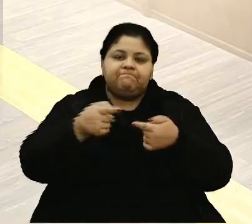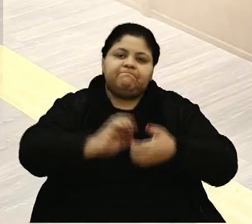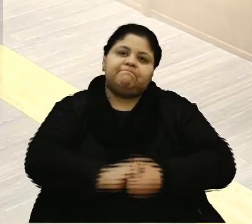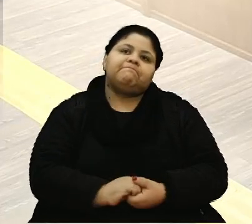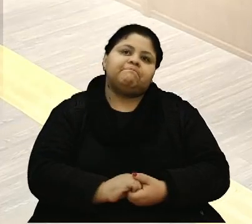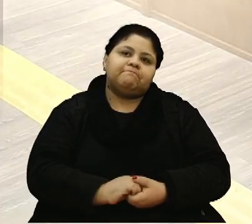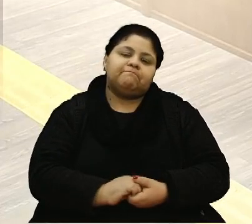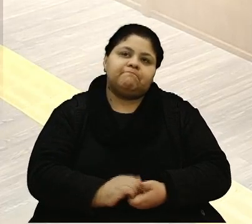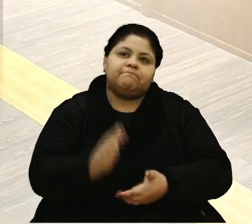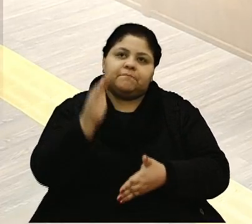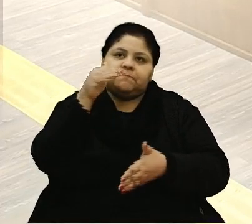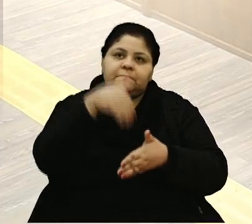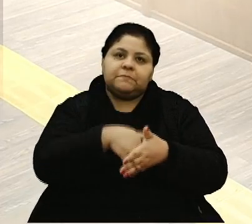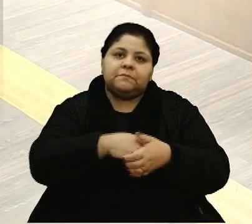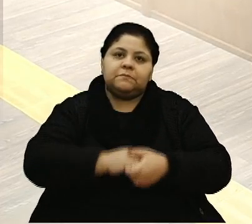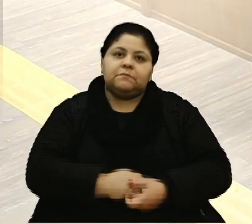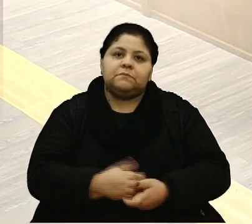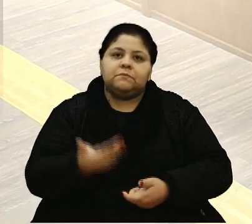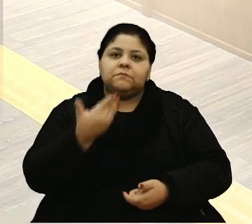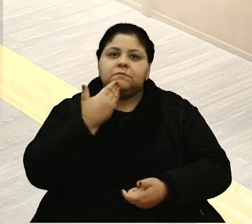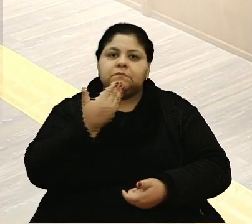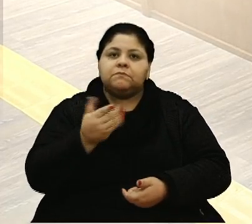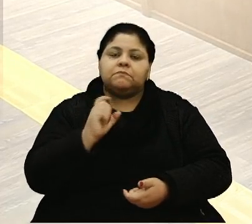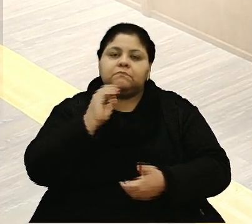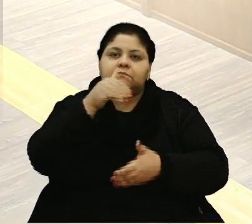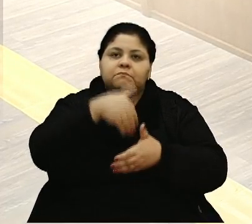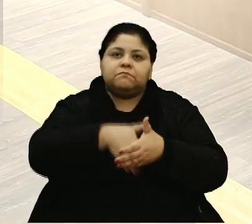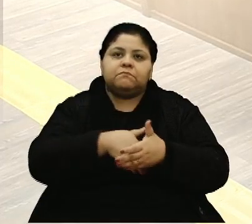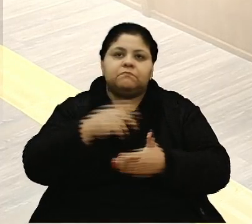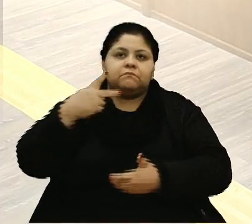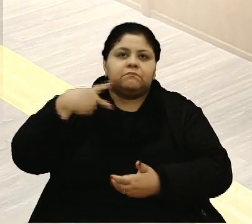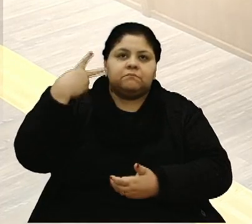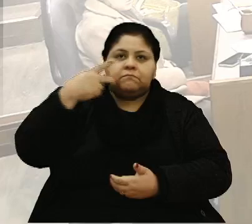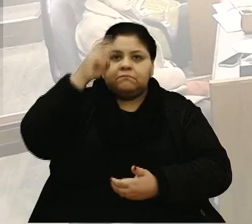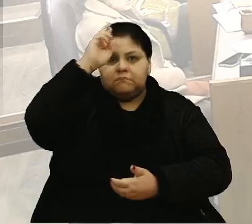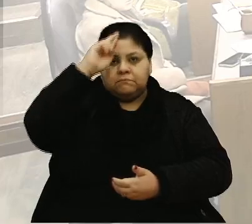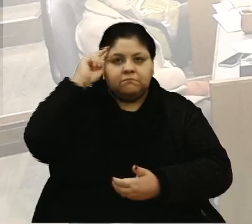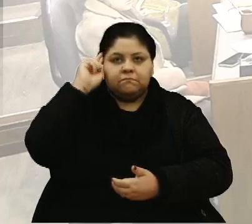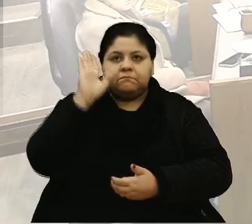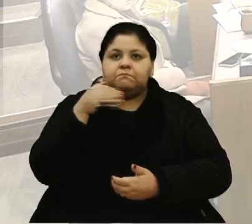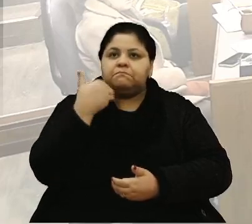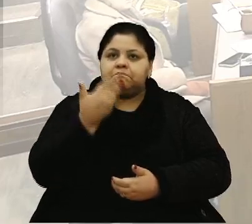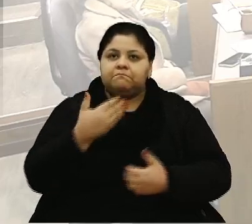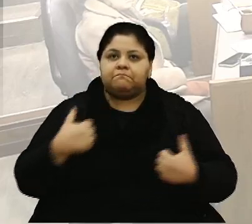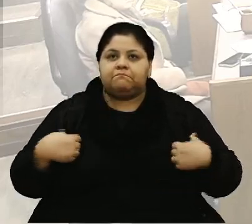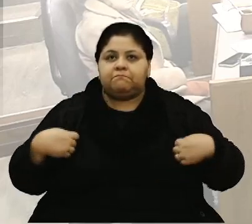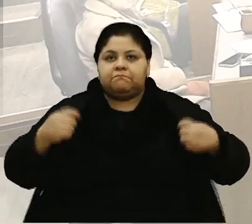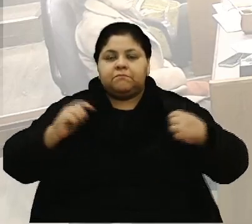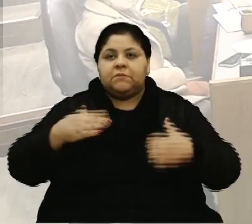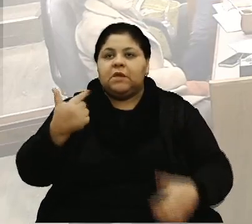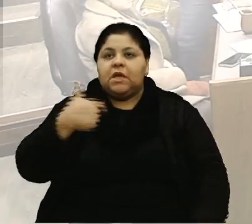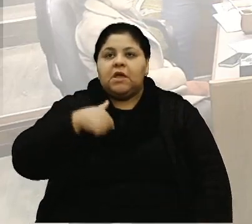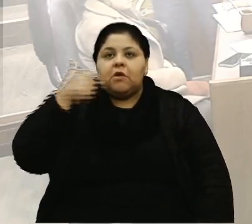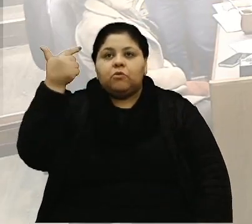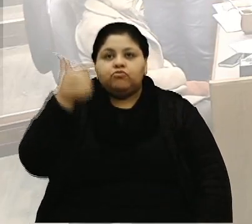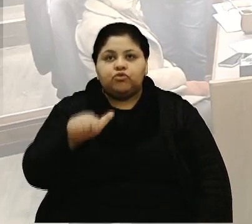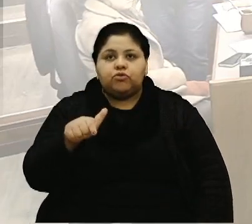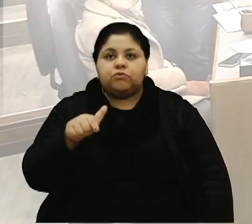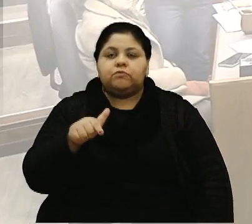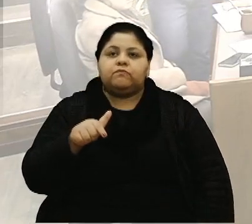Discussão em votação. Para declarar o voto, presidente. Para declarar voto, vereador Rafael Bueno. Bom, eu mais uma vez, então,